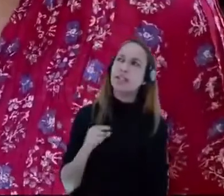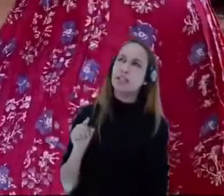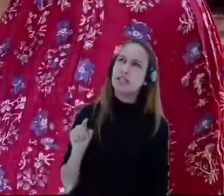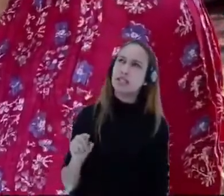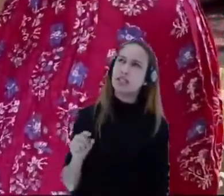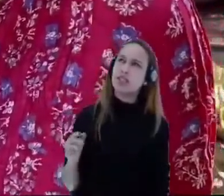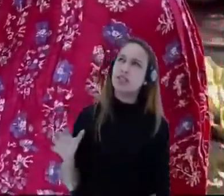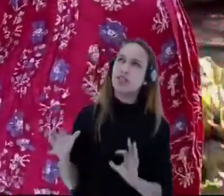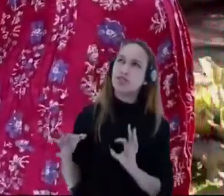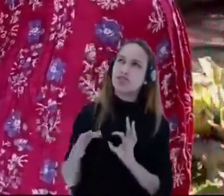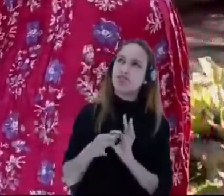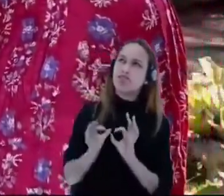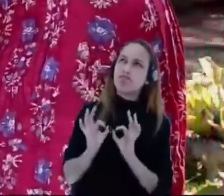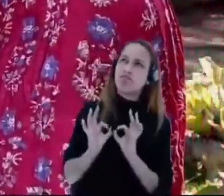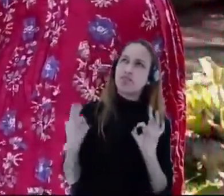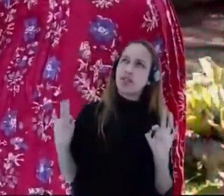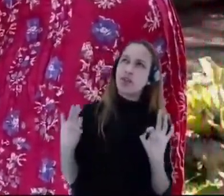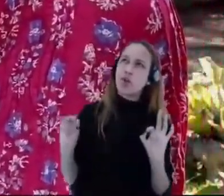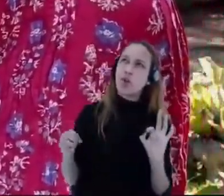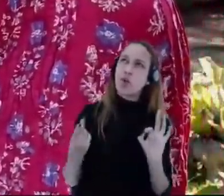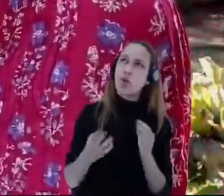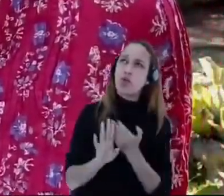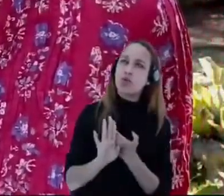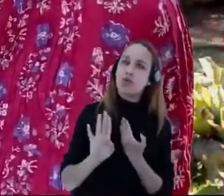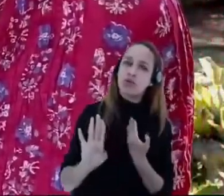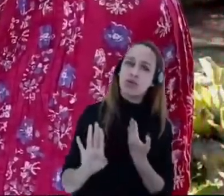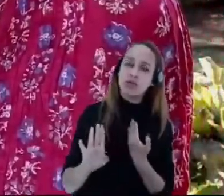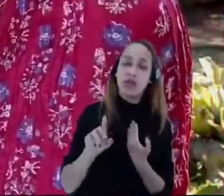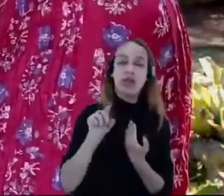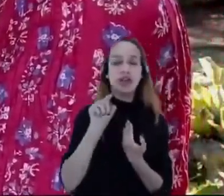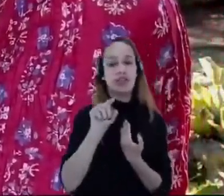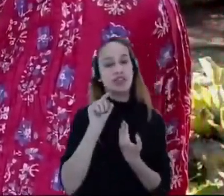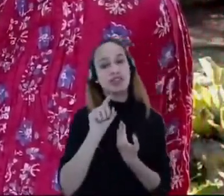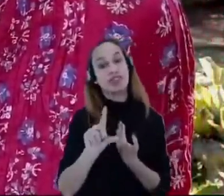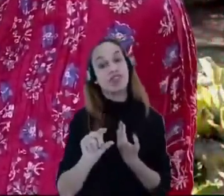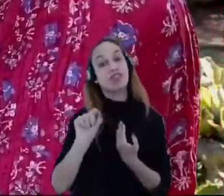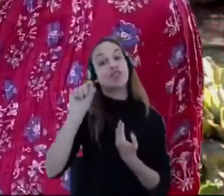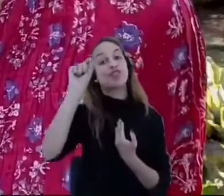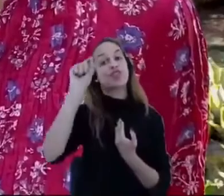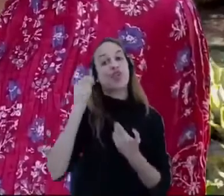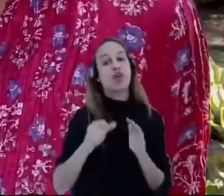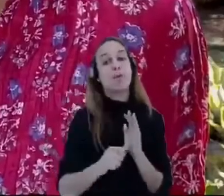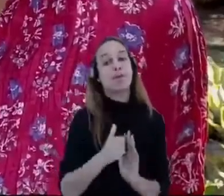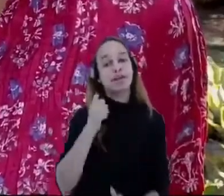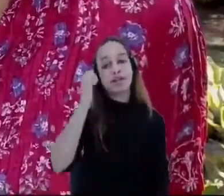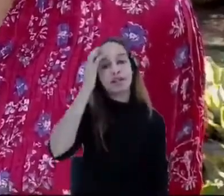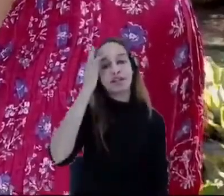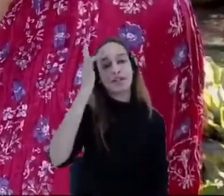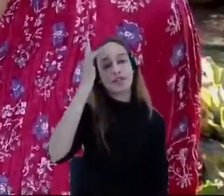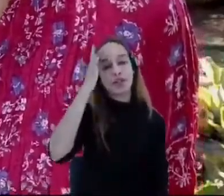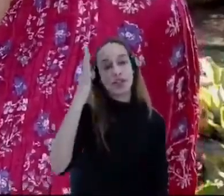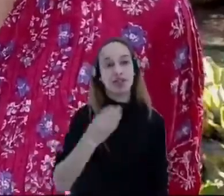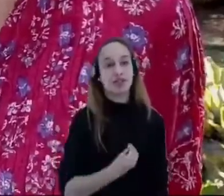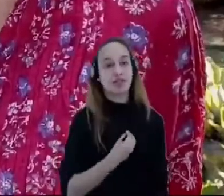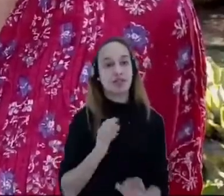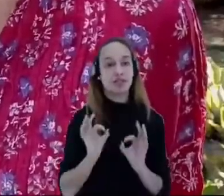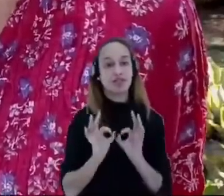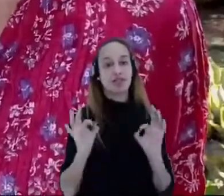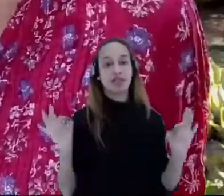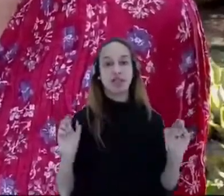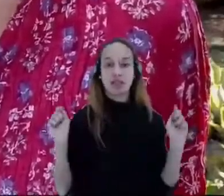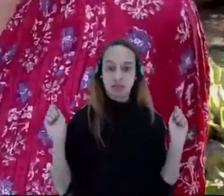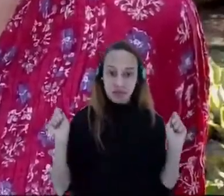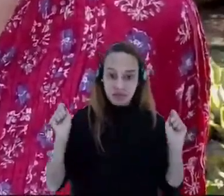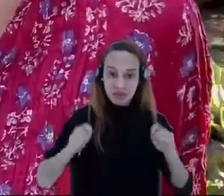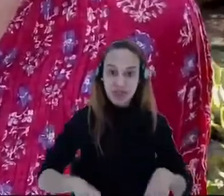afastar? E aí você faz a escolha depois que você pensar isso. porque vida plena é possível agora